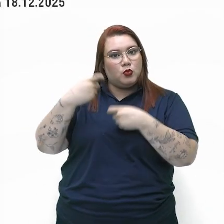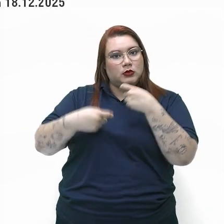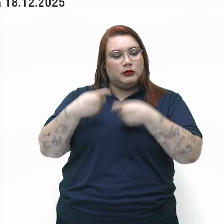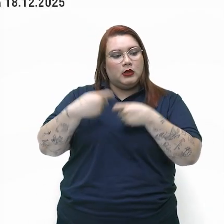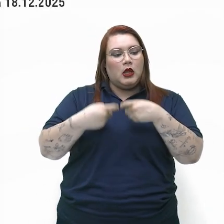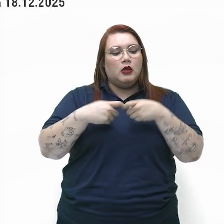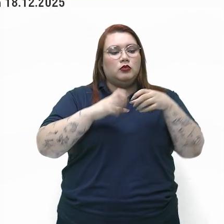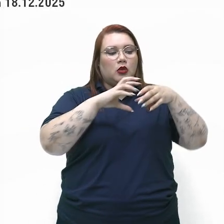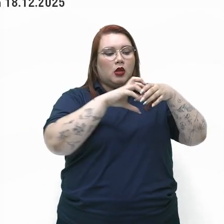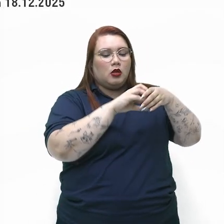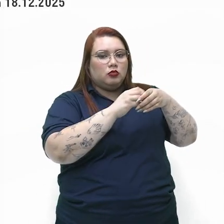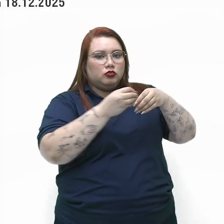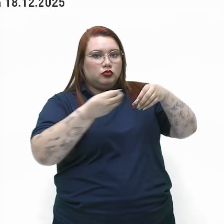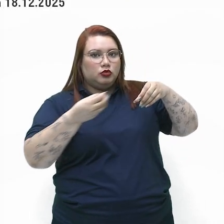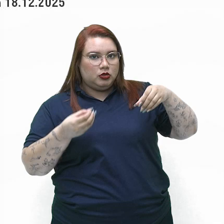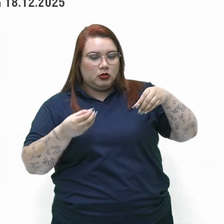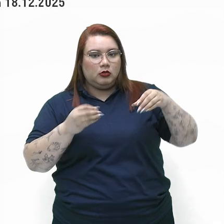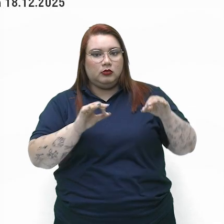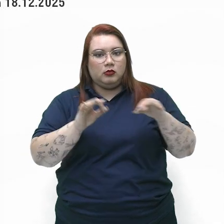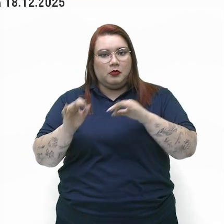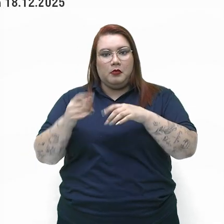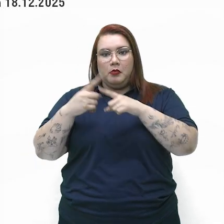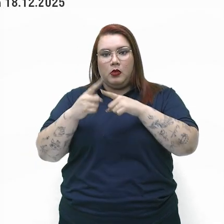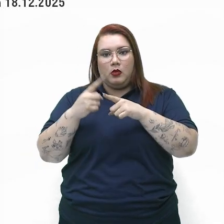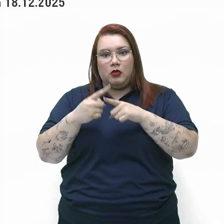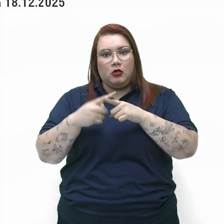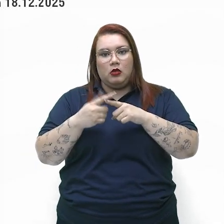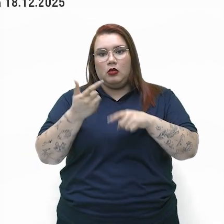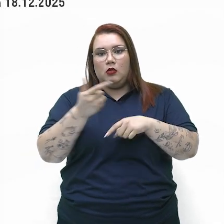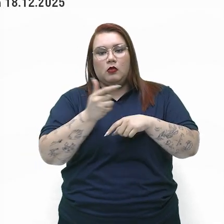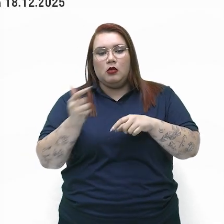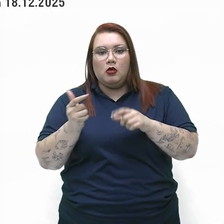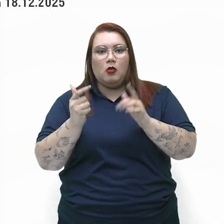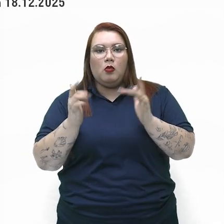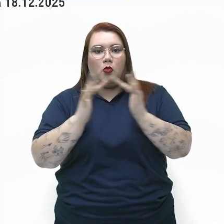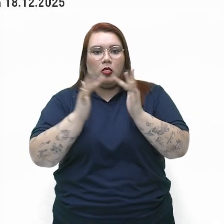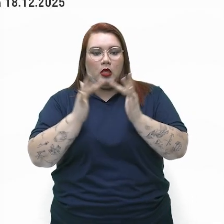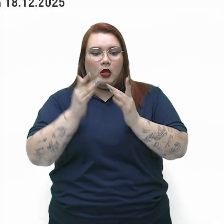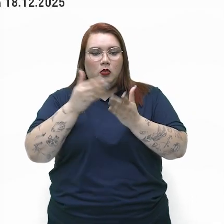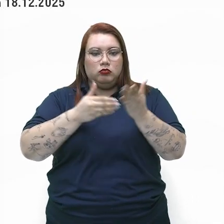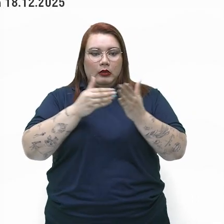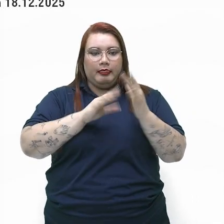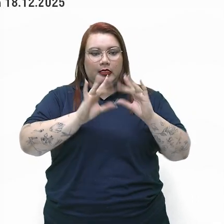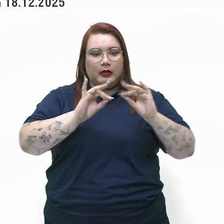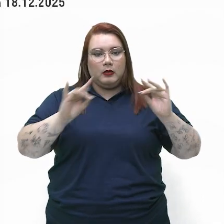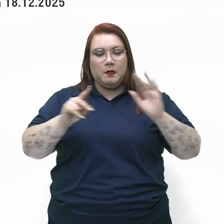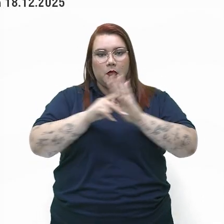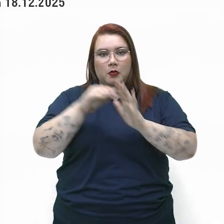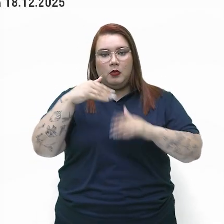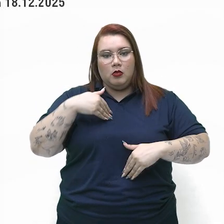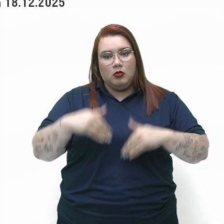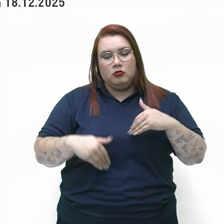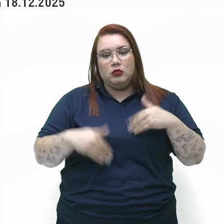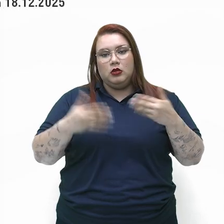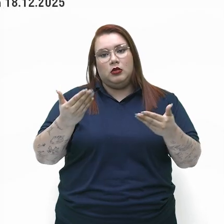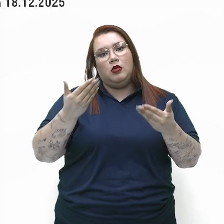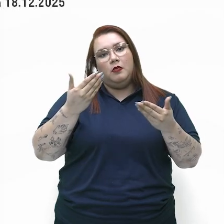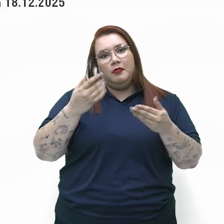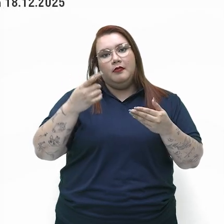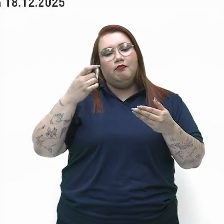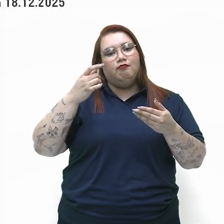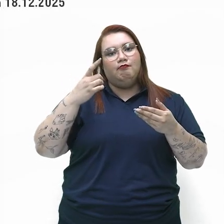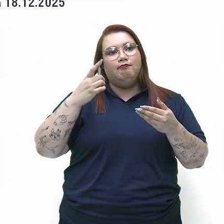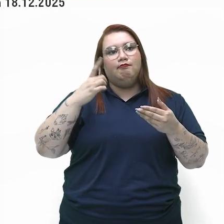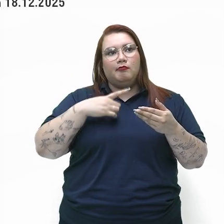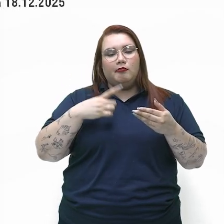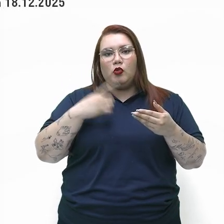o ato. Como ele não impede o contato com os fluidos corporais, o diafragma também não